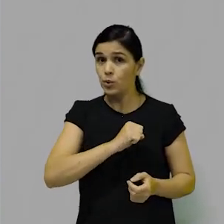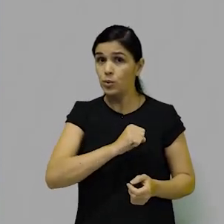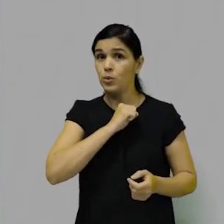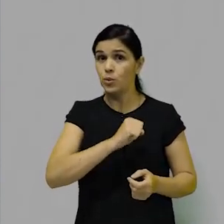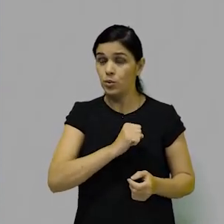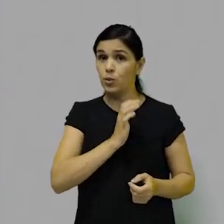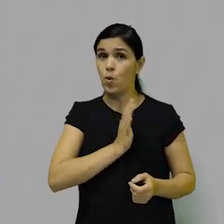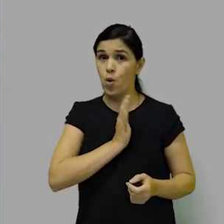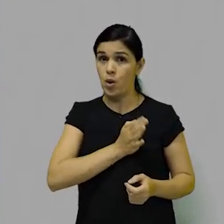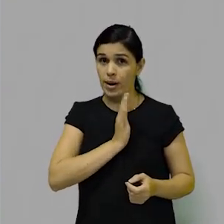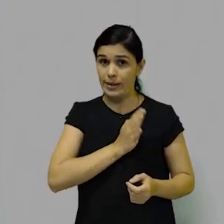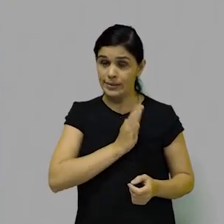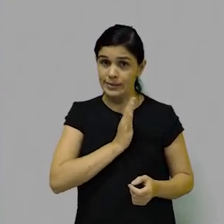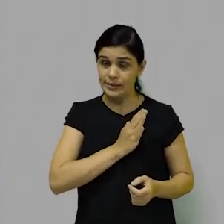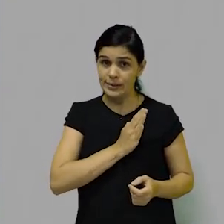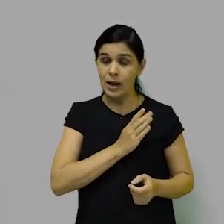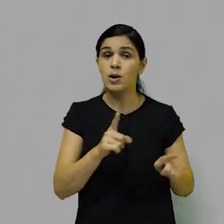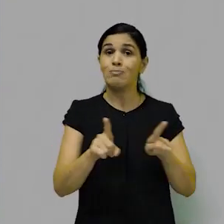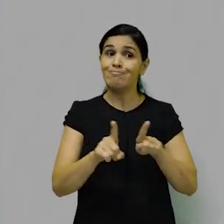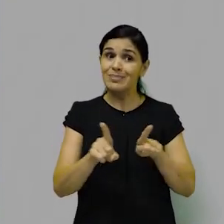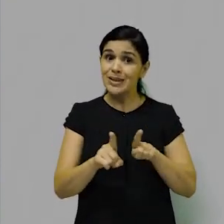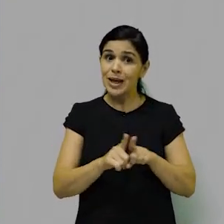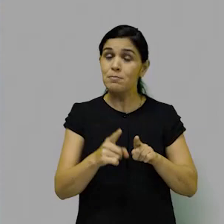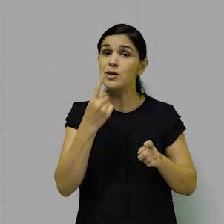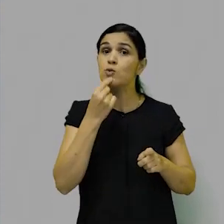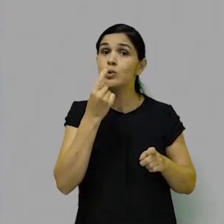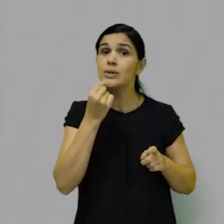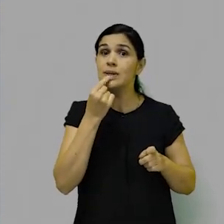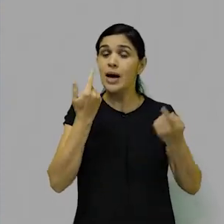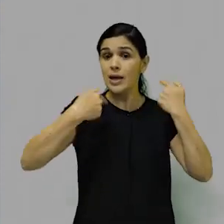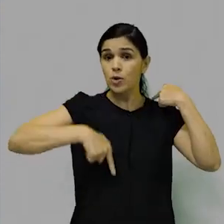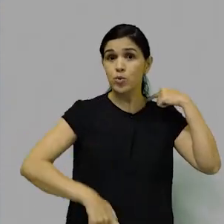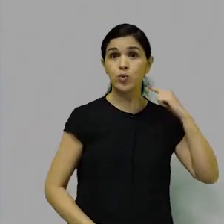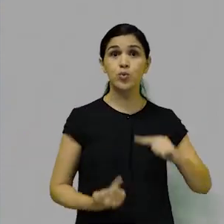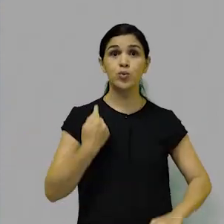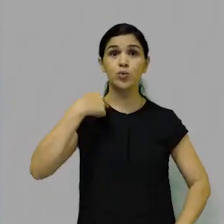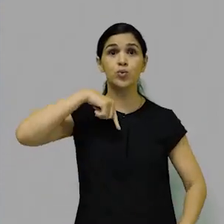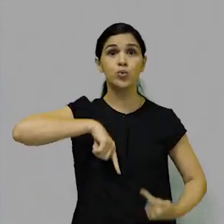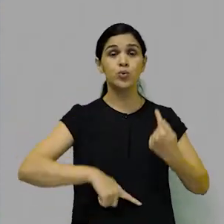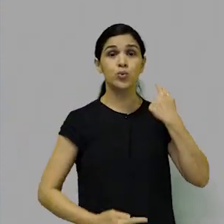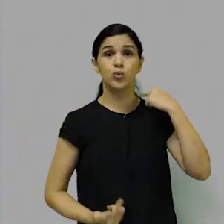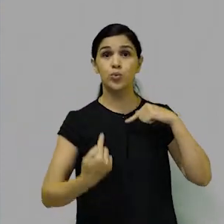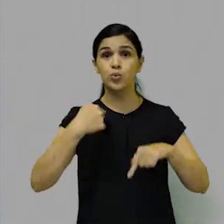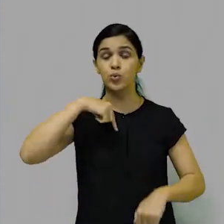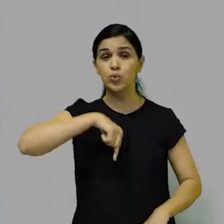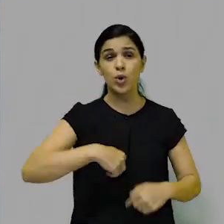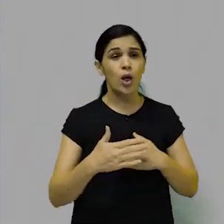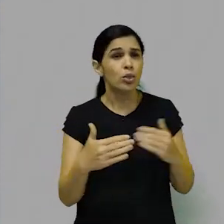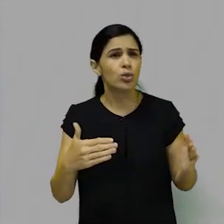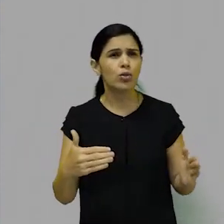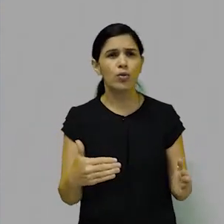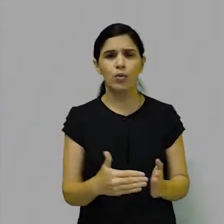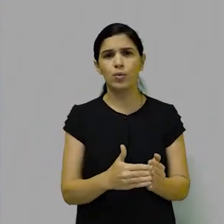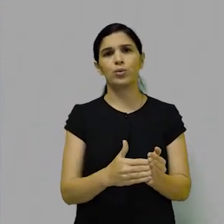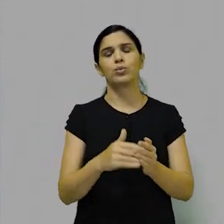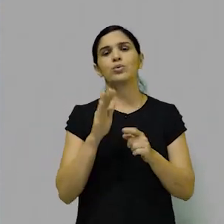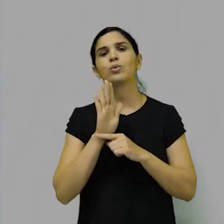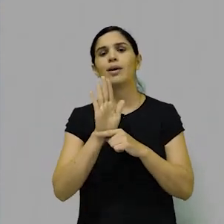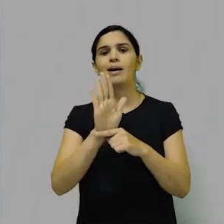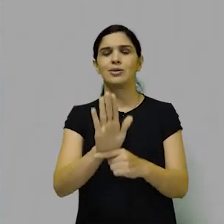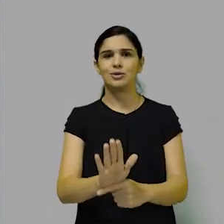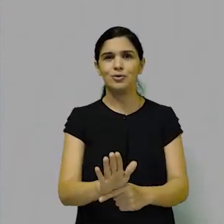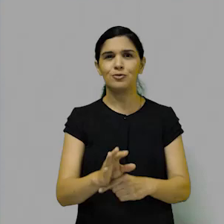sanguíneo começa a acelerar. O meu aporte de oxigênio vai ter que aumentar. O meu aporte de nutrientes, tudo isso eu tenho que fornecer para as células do meu